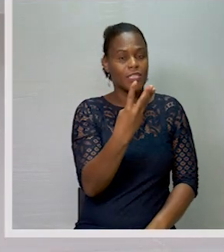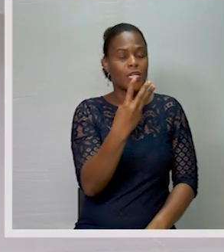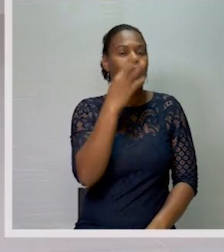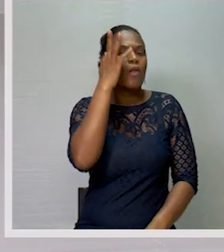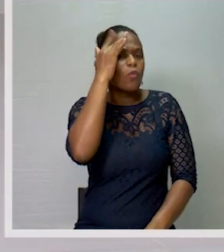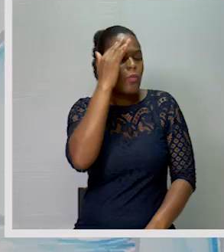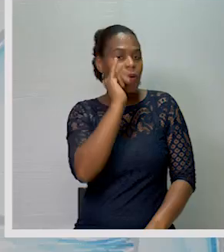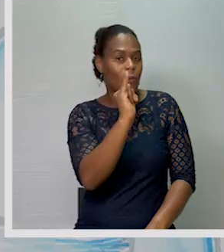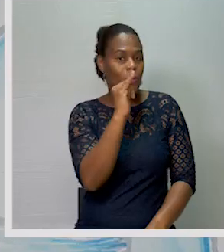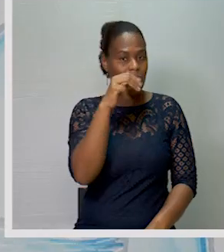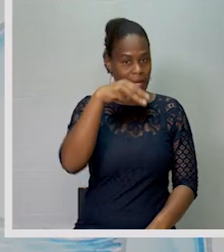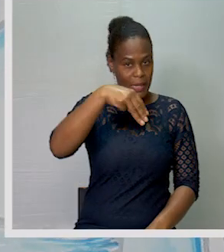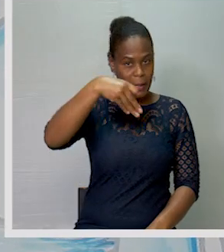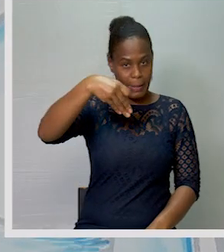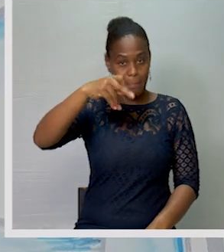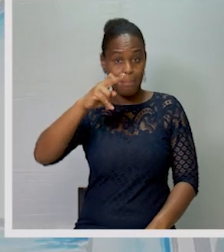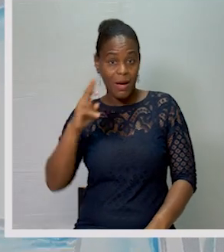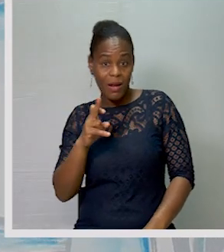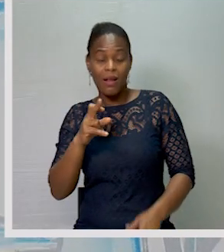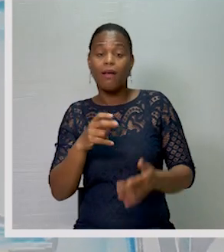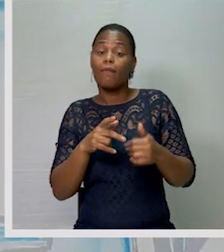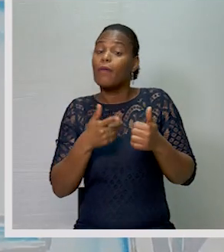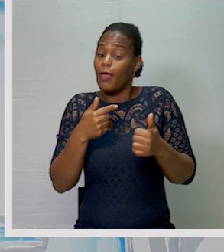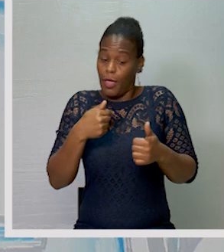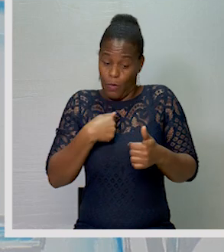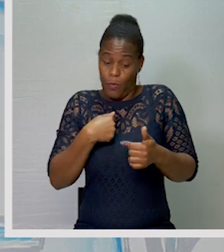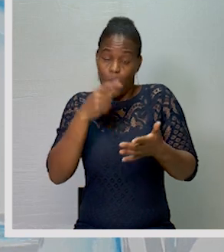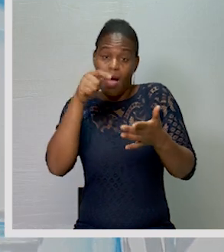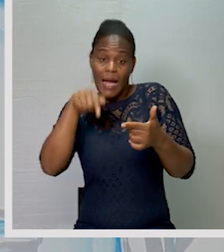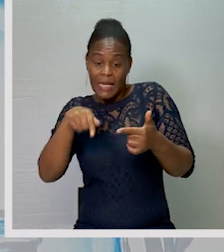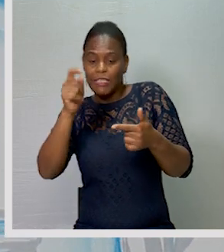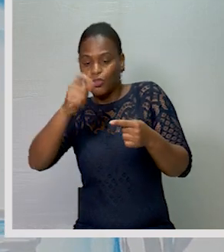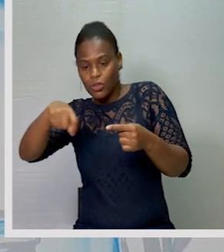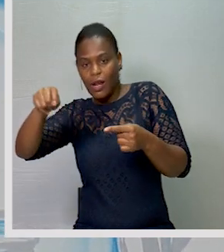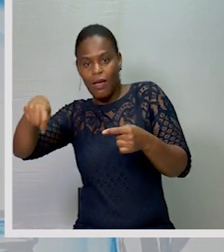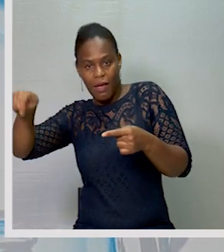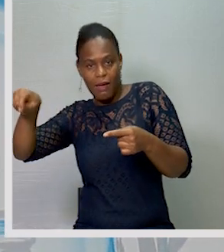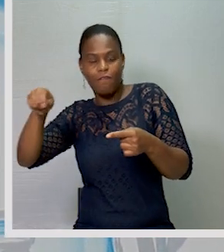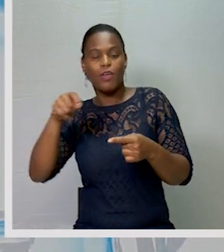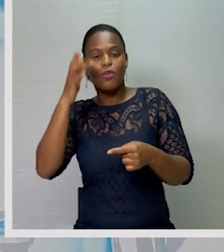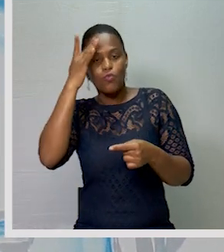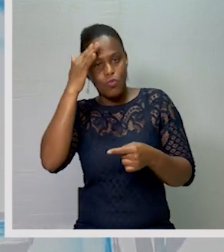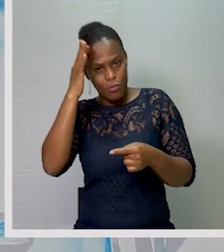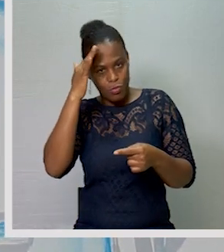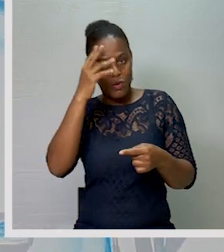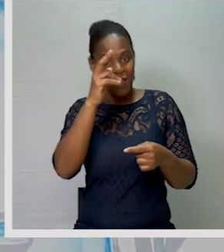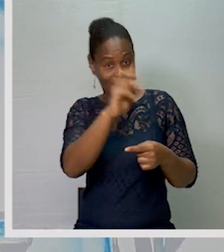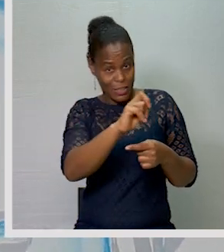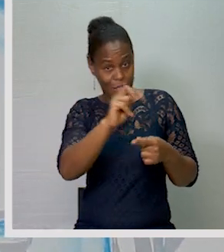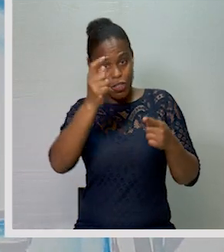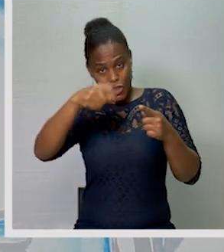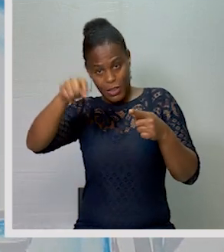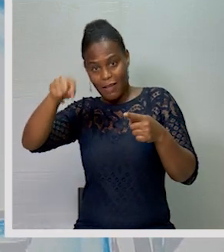O 3, como é ímpar, melhor dizendo, por isso aqui nós temos a escrita deste